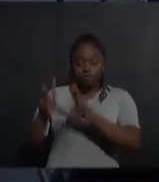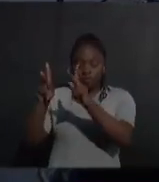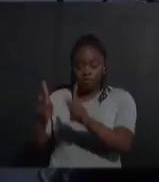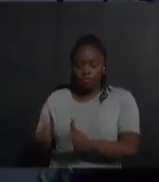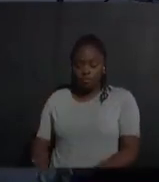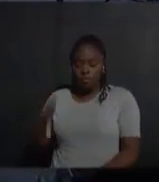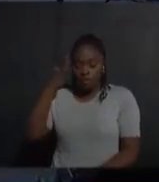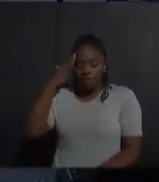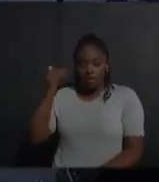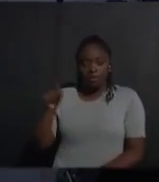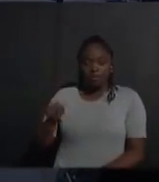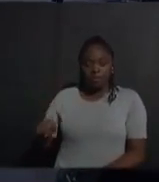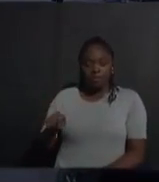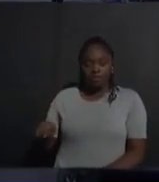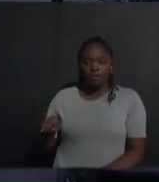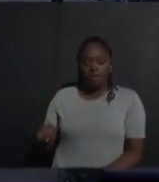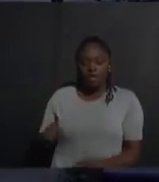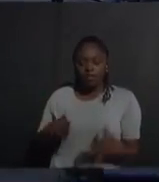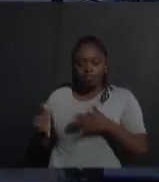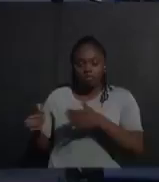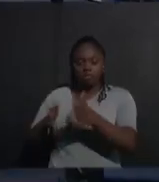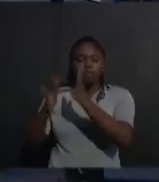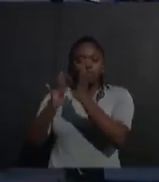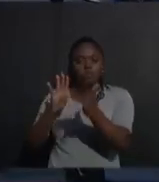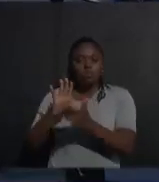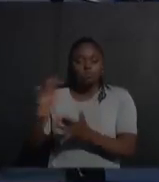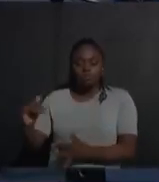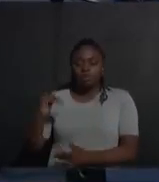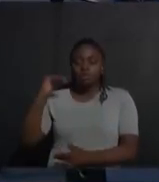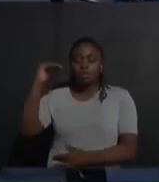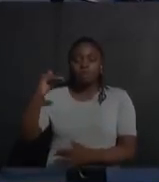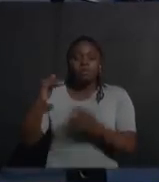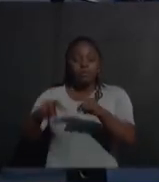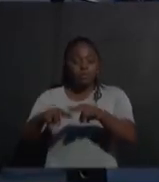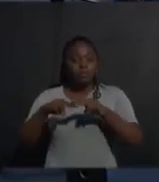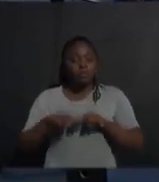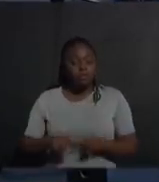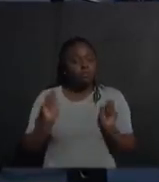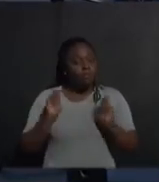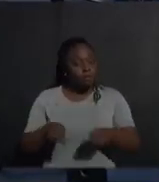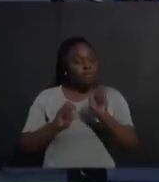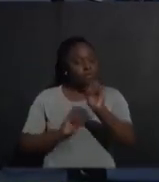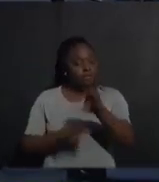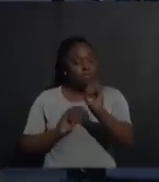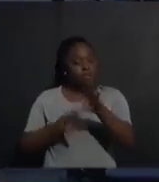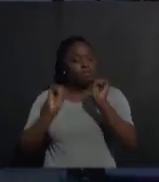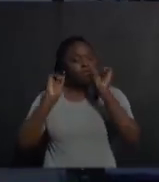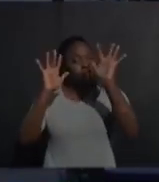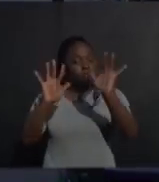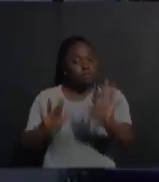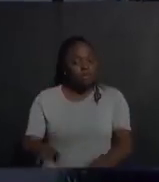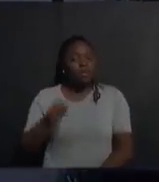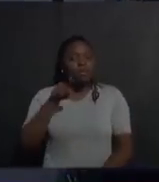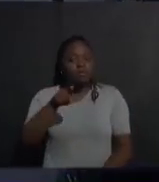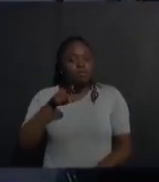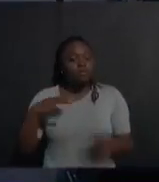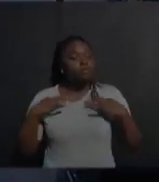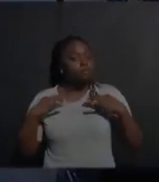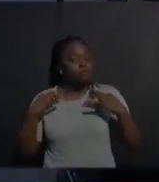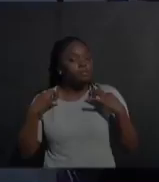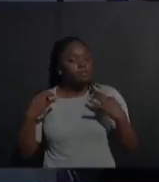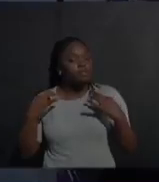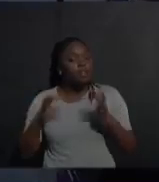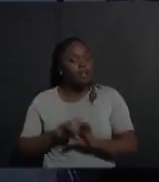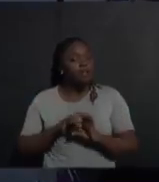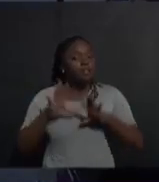tem uma caminhada com Jesus mais longa do que a sua. E por isso ela pode te abençoar e te dar instruções. E você voluntariamente